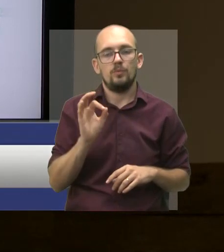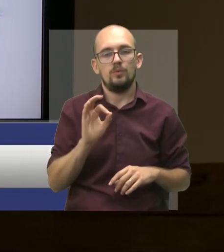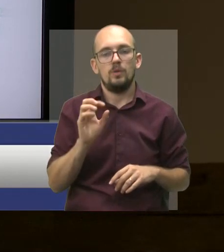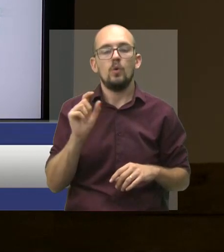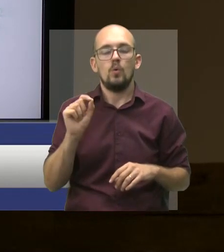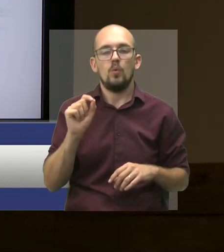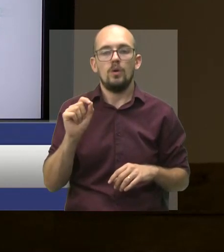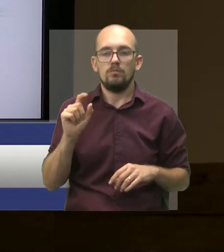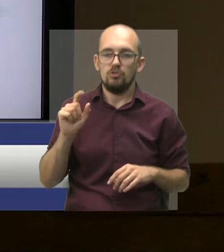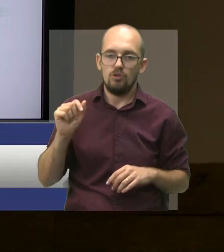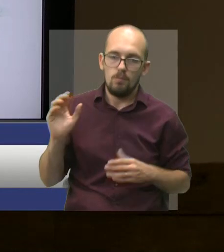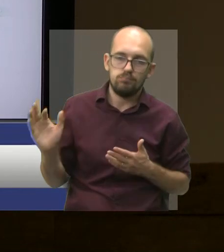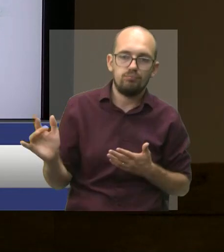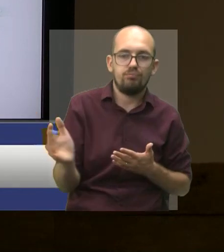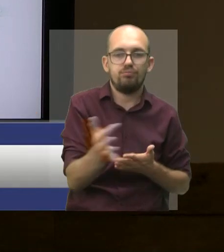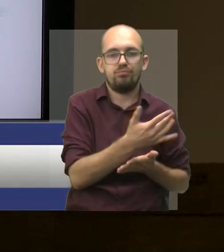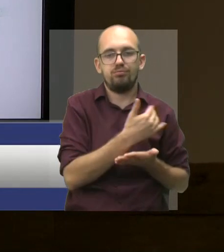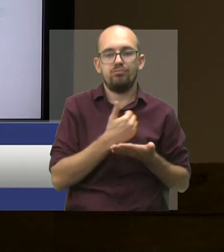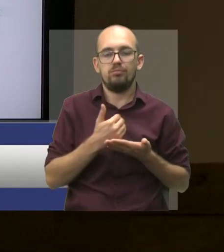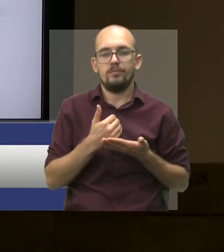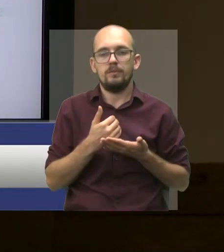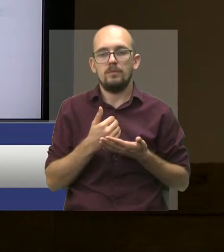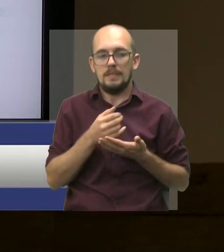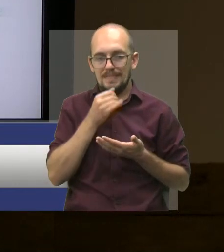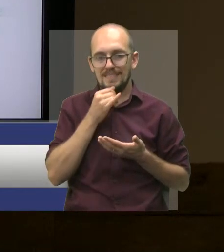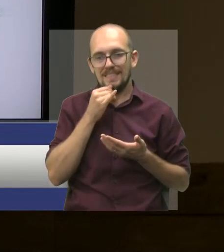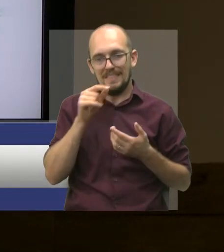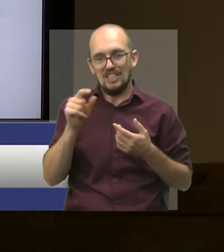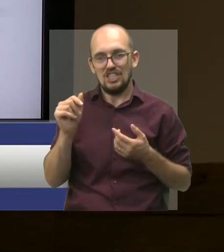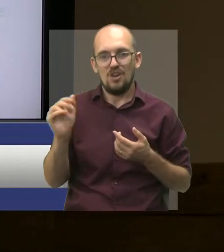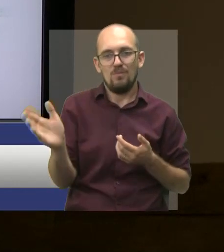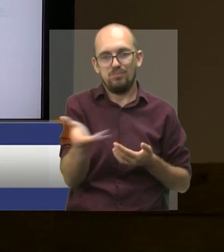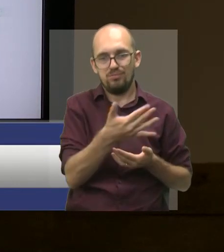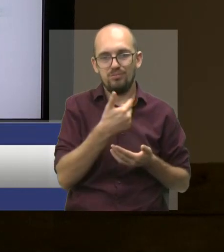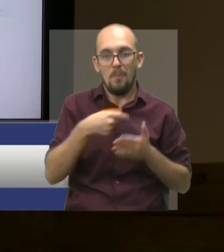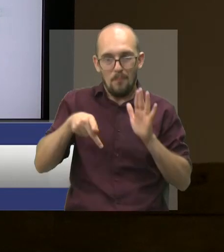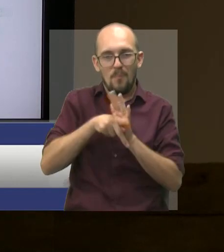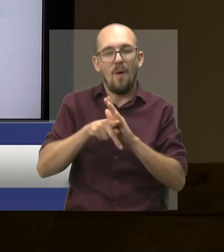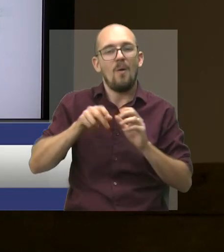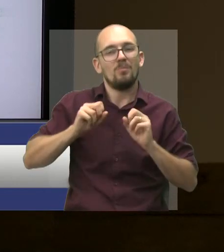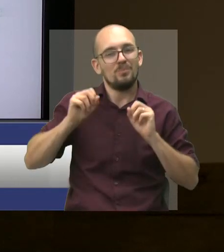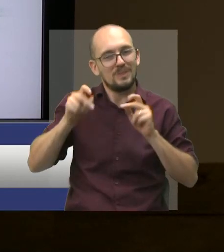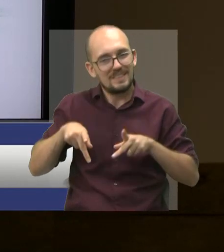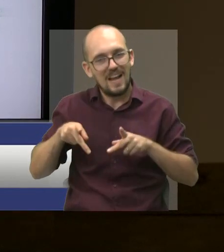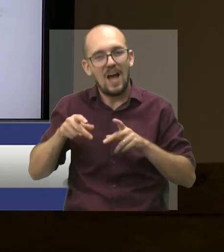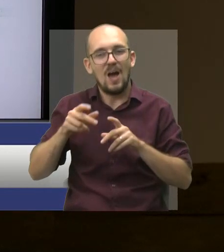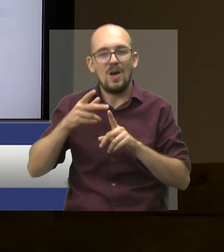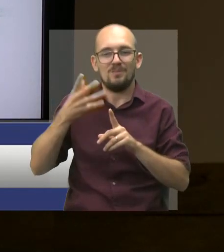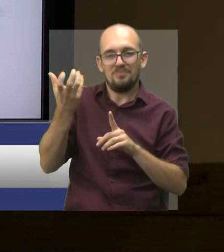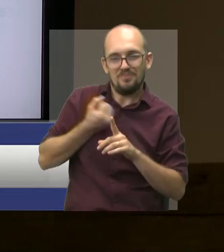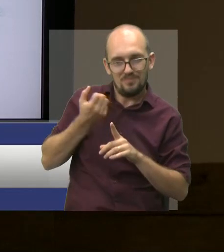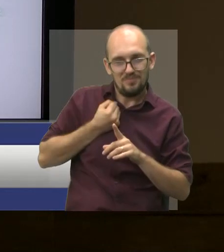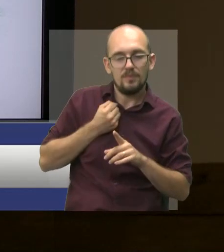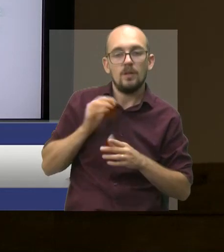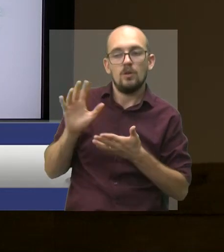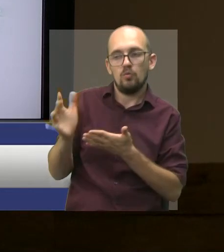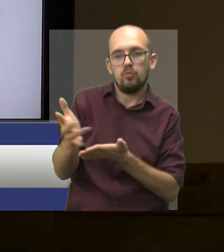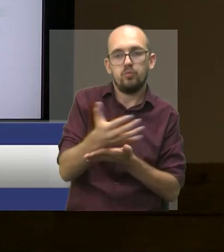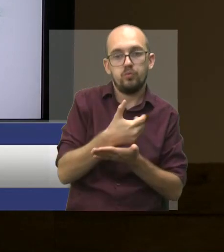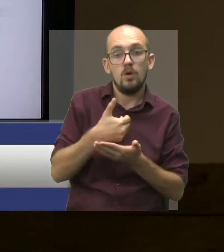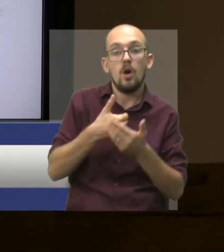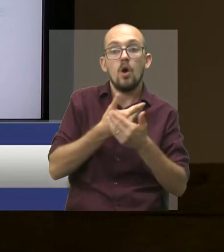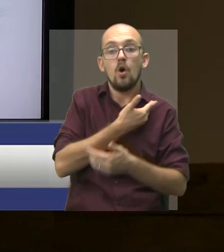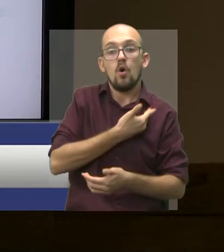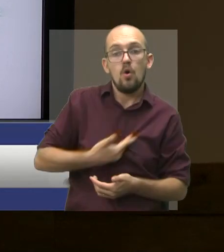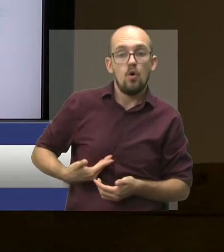arrecada, recursos que eram para a nossa previdência, para as nossas aposentadorias, o governo tem autorização